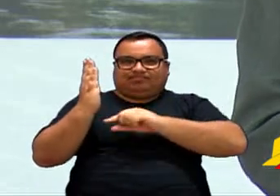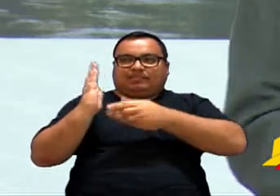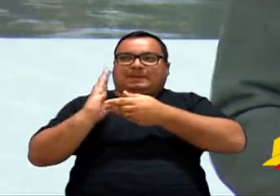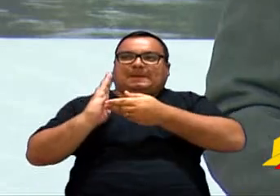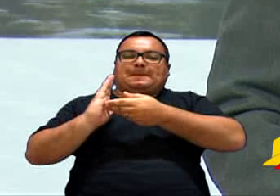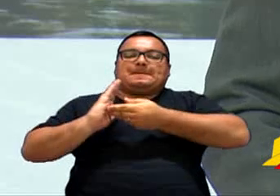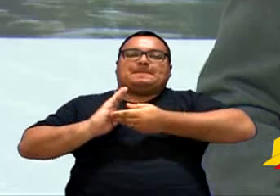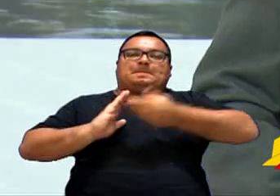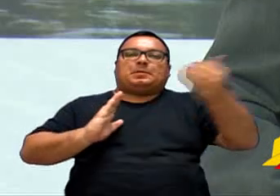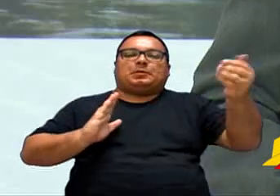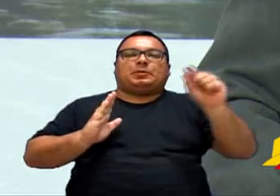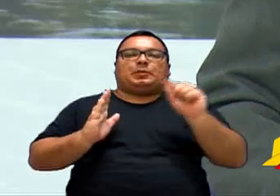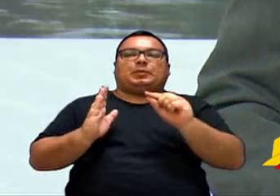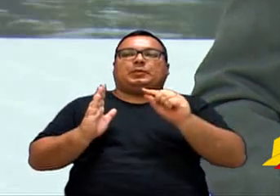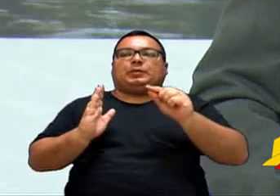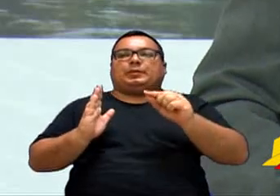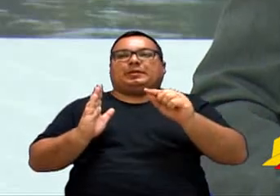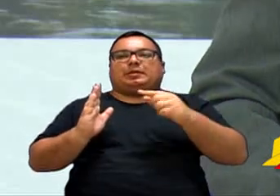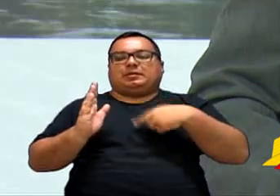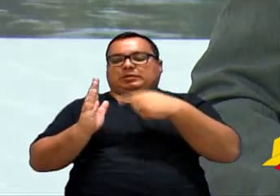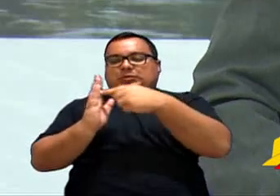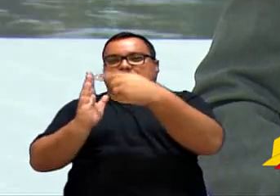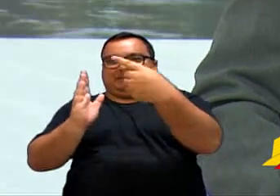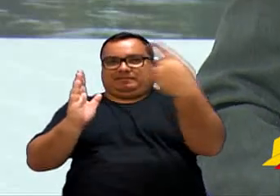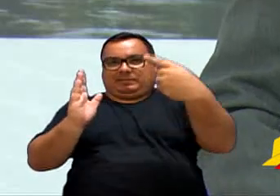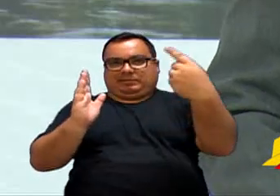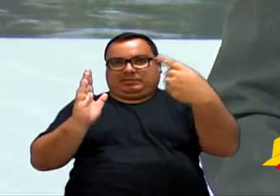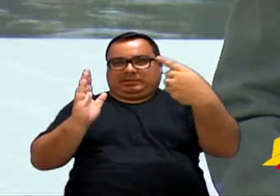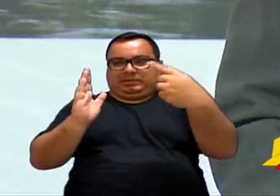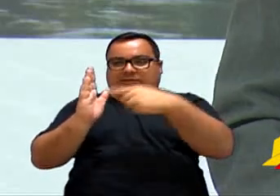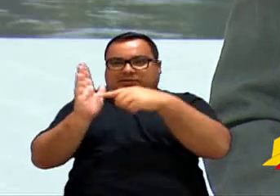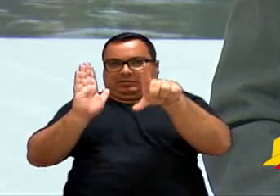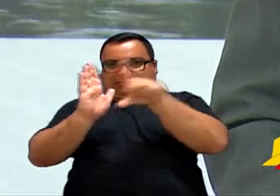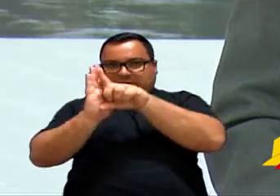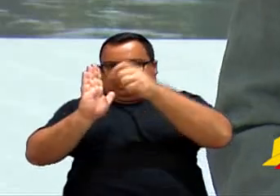ele retira do artigo 1º, essa lei,